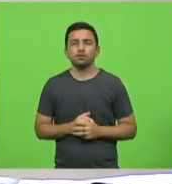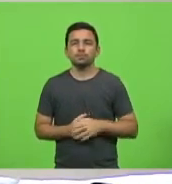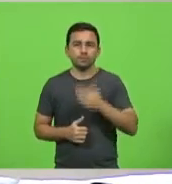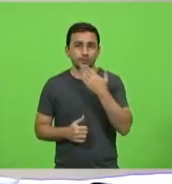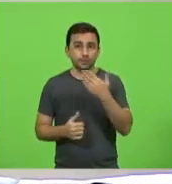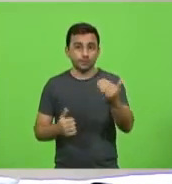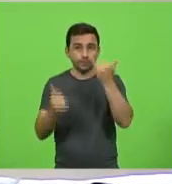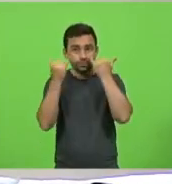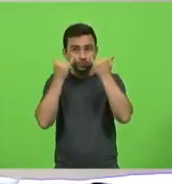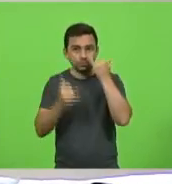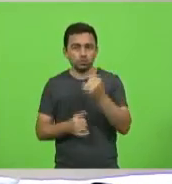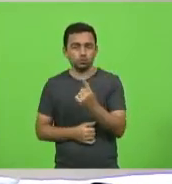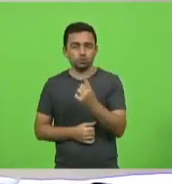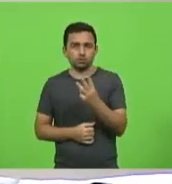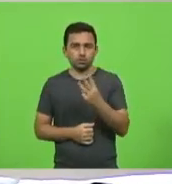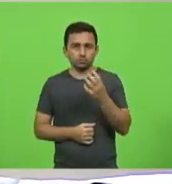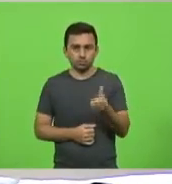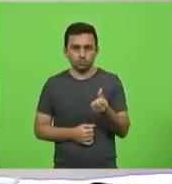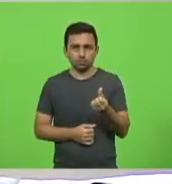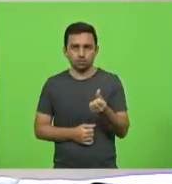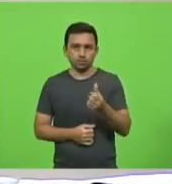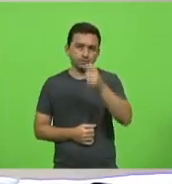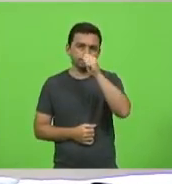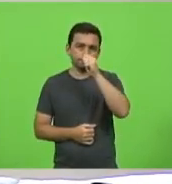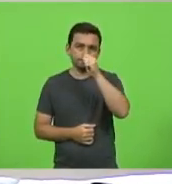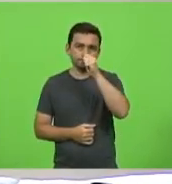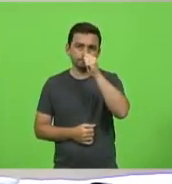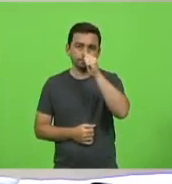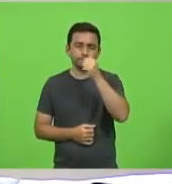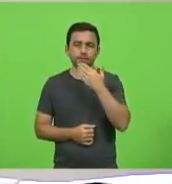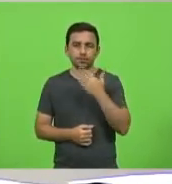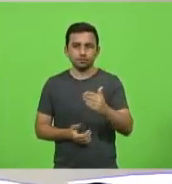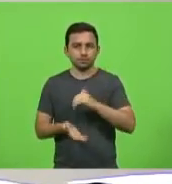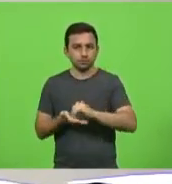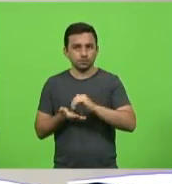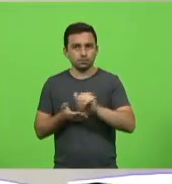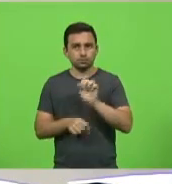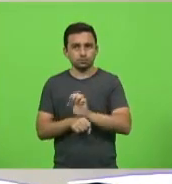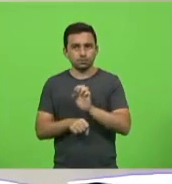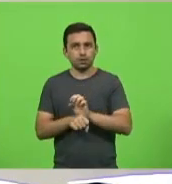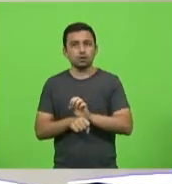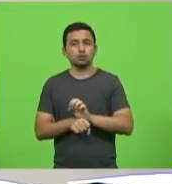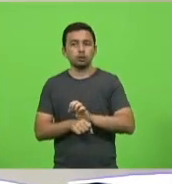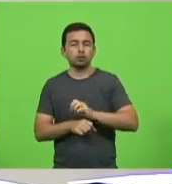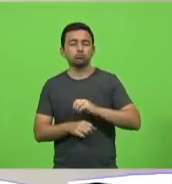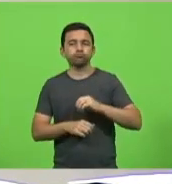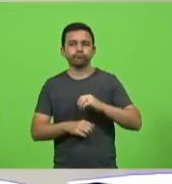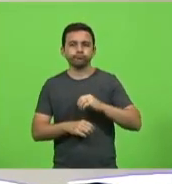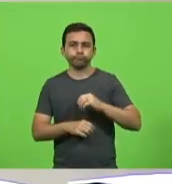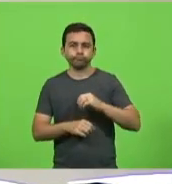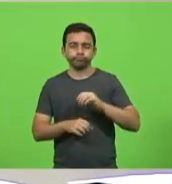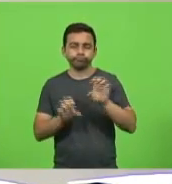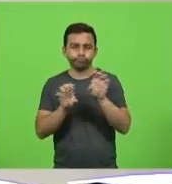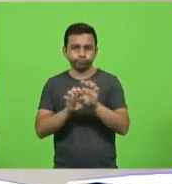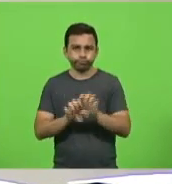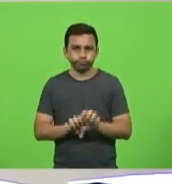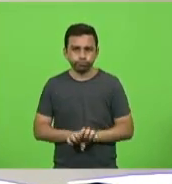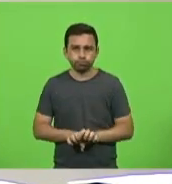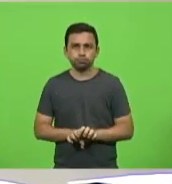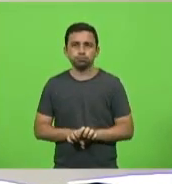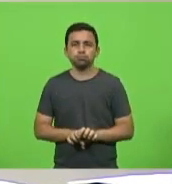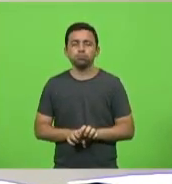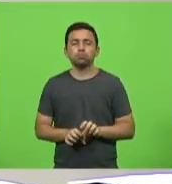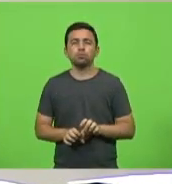informação, 136. Deputado João Amin. Solicita ao secretário do Estado da Infraestrutura informações acerca do processo.